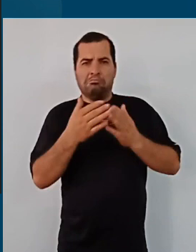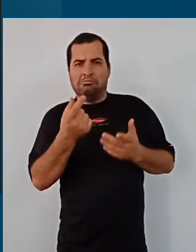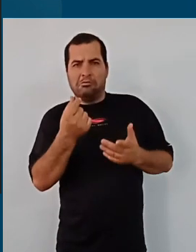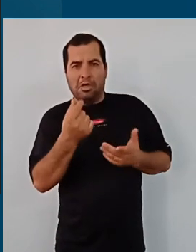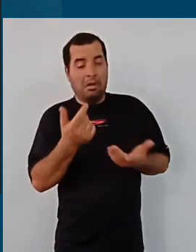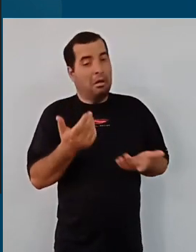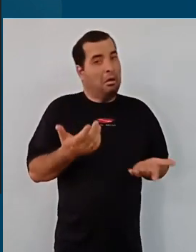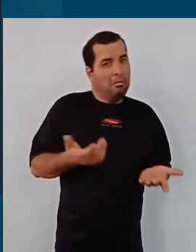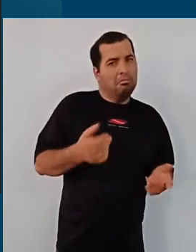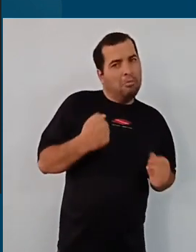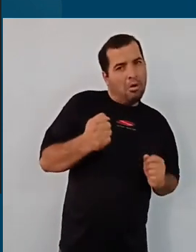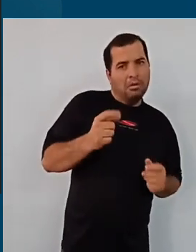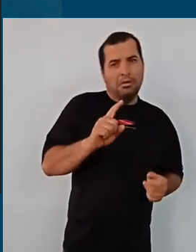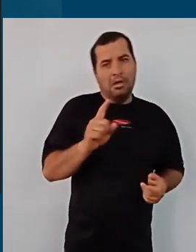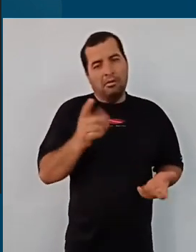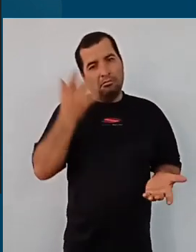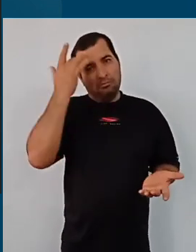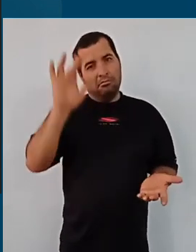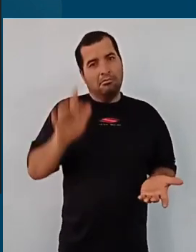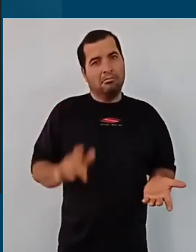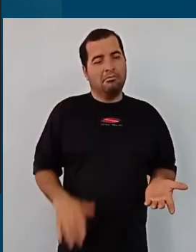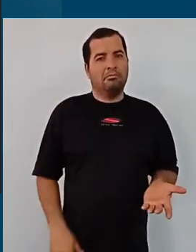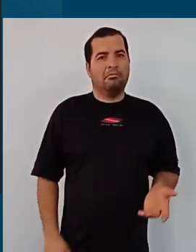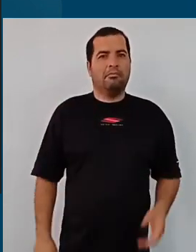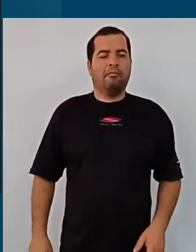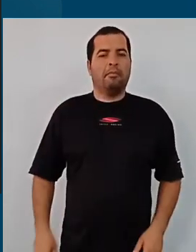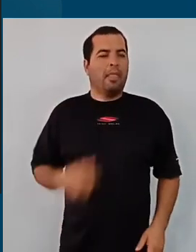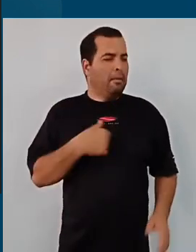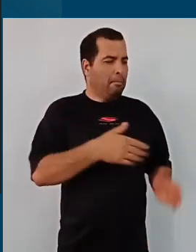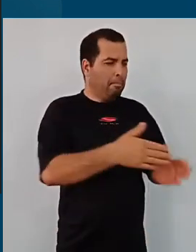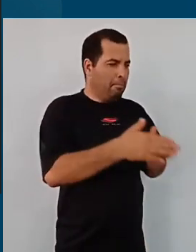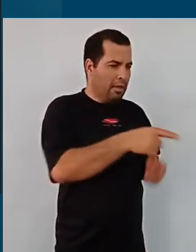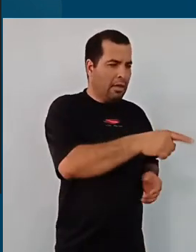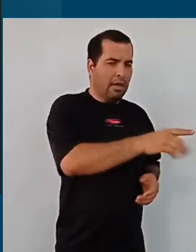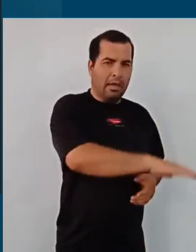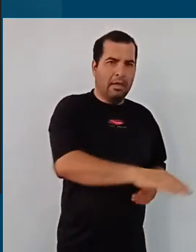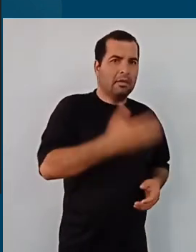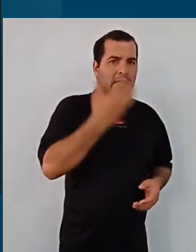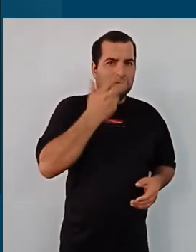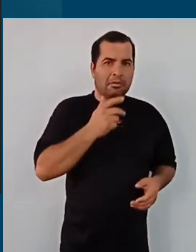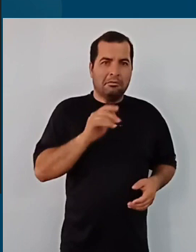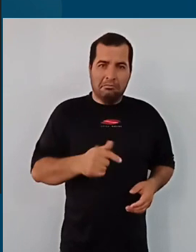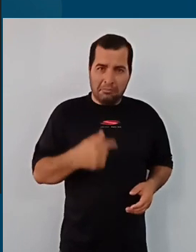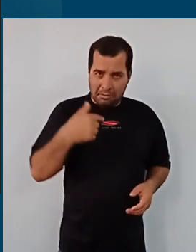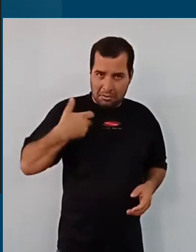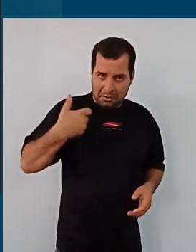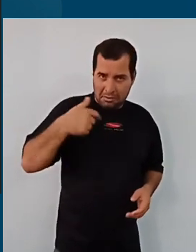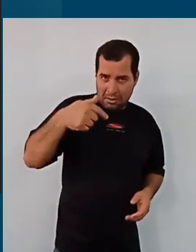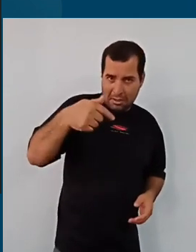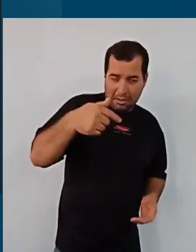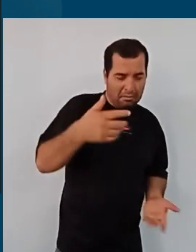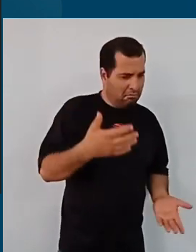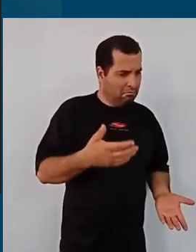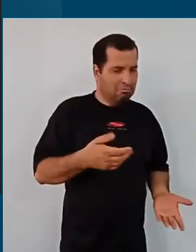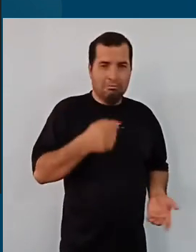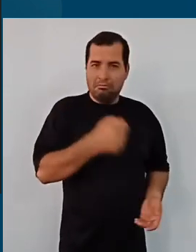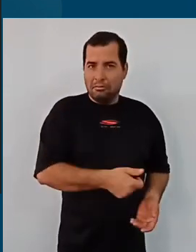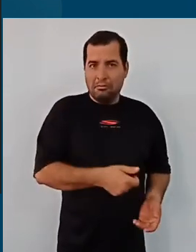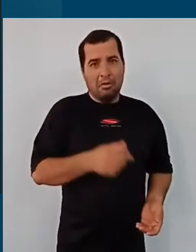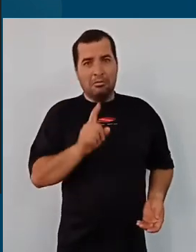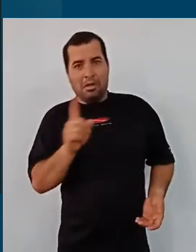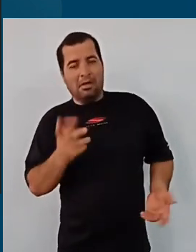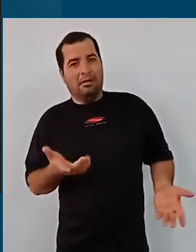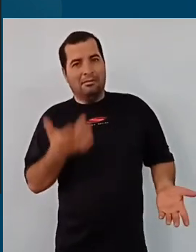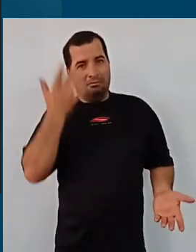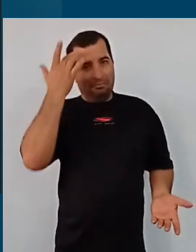nenhuma dificuldade. Pede isso para uma criança de 7 anos, opa. Talvez até não, né?